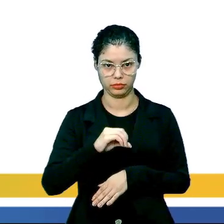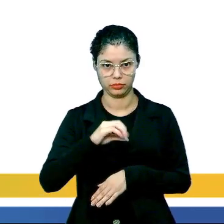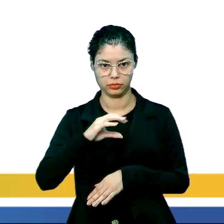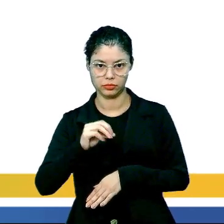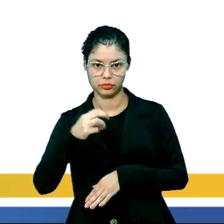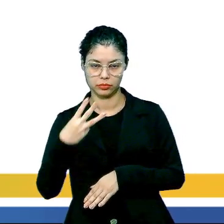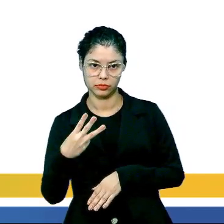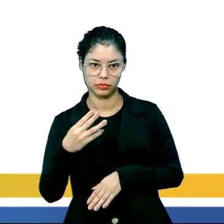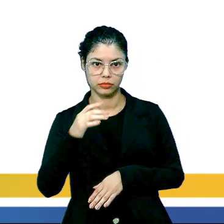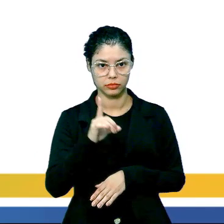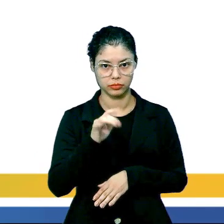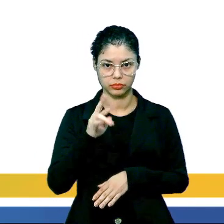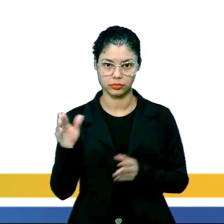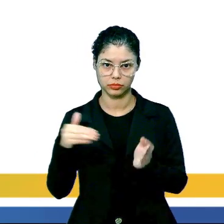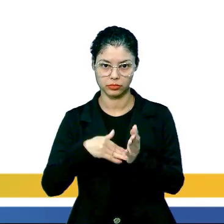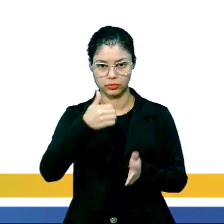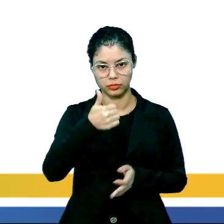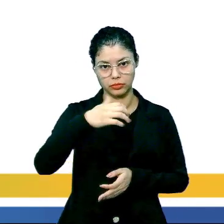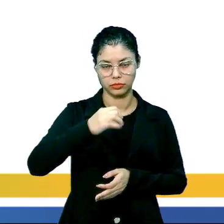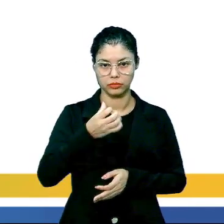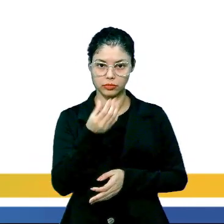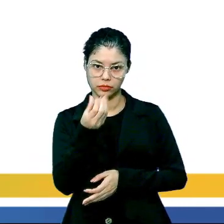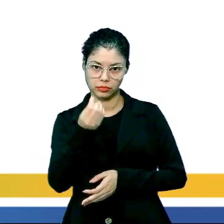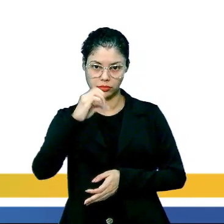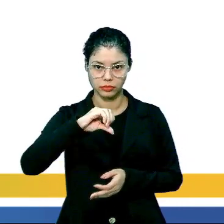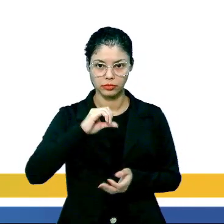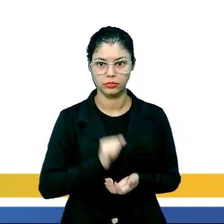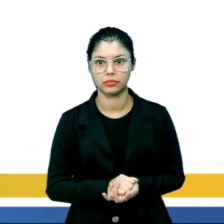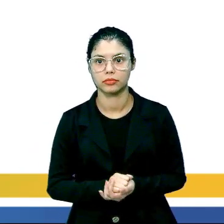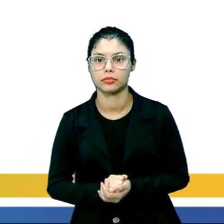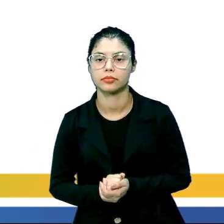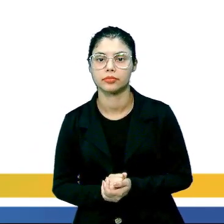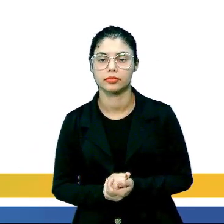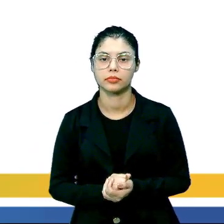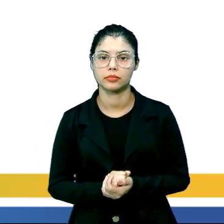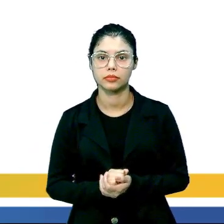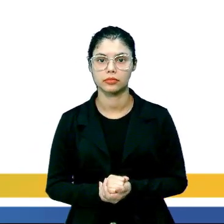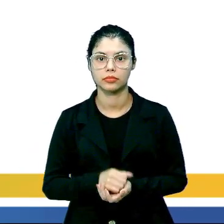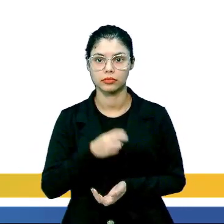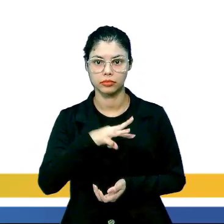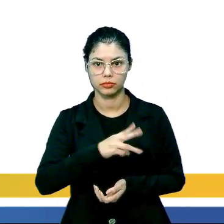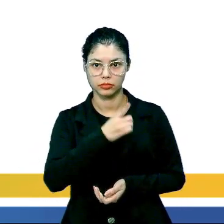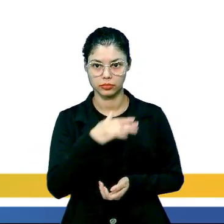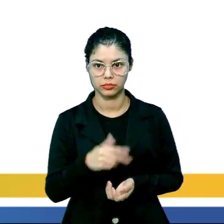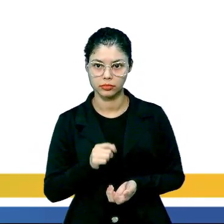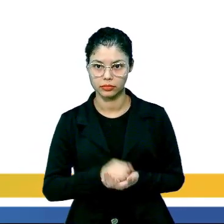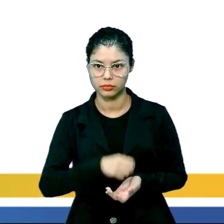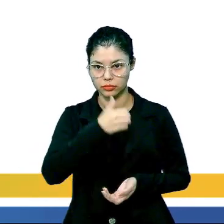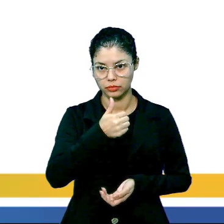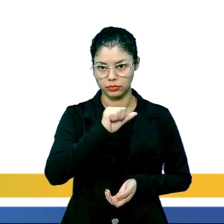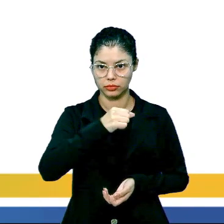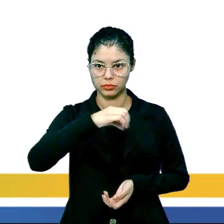1903, no caso do Adorno, até 1969, Max Horkheim entre